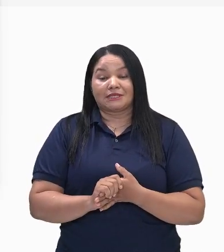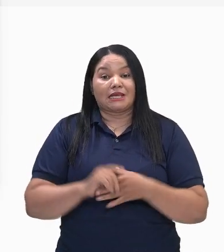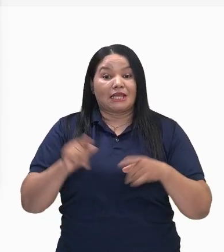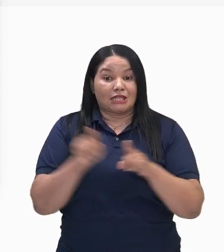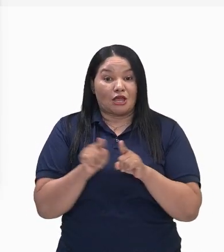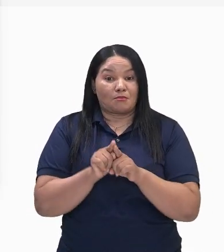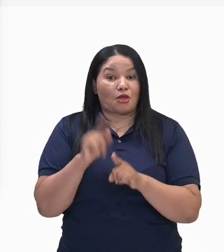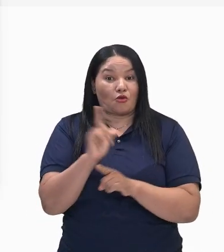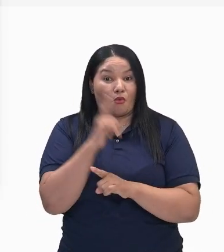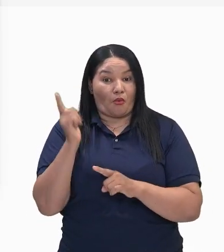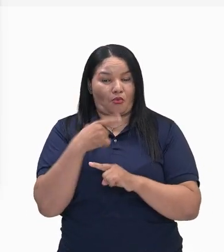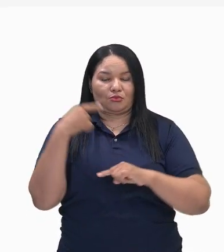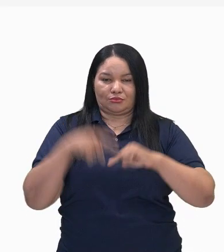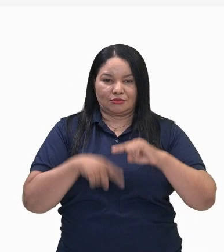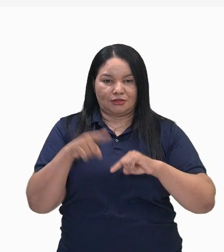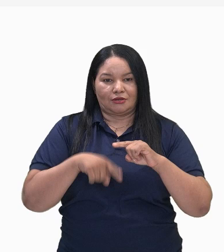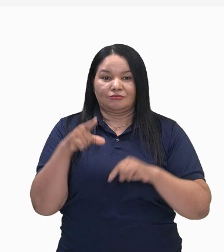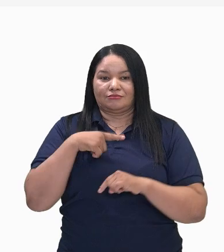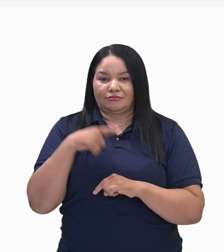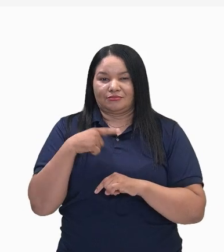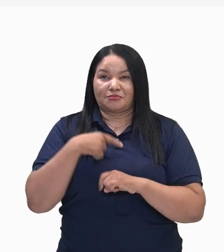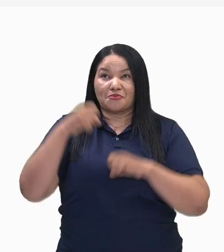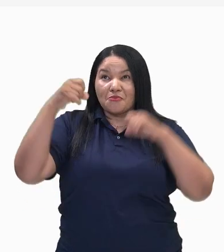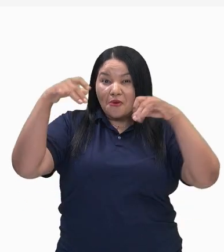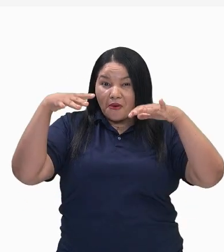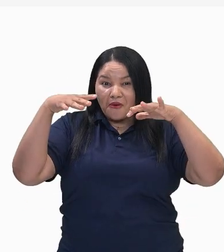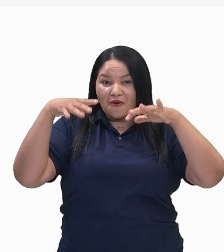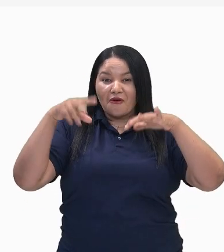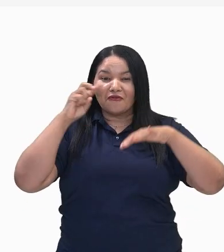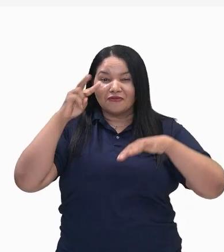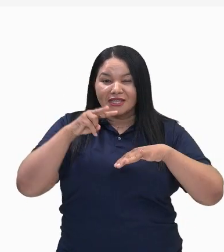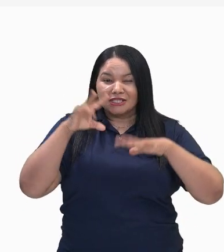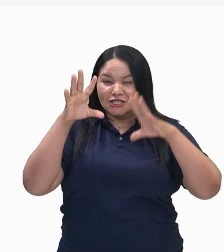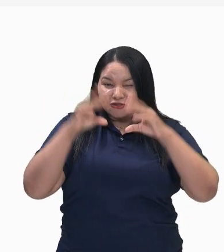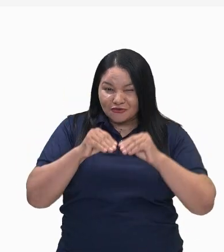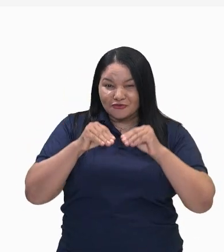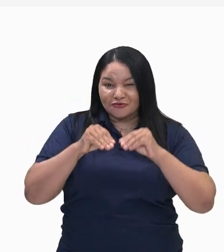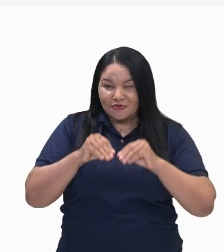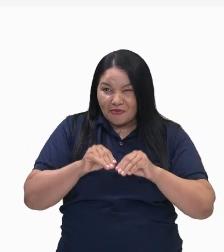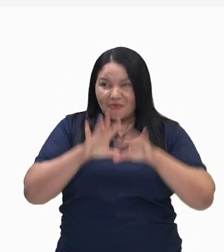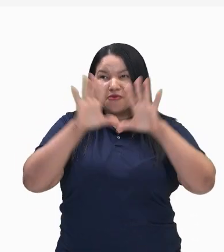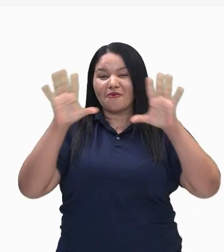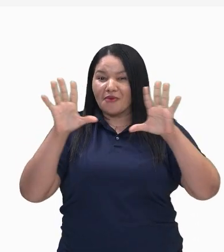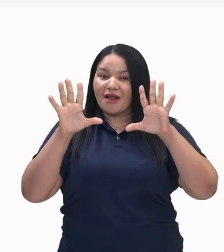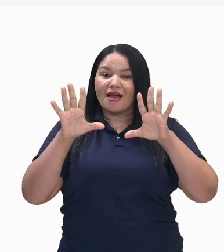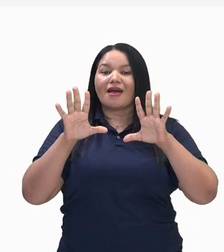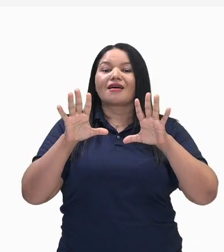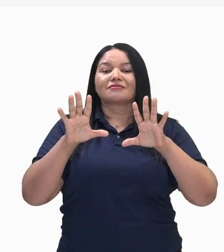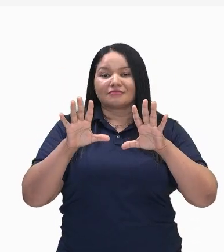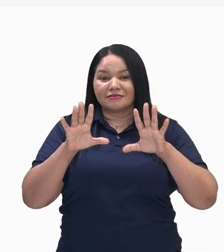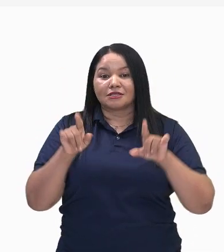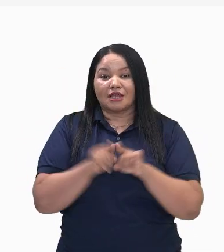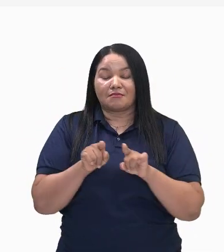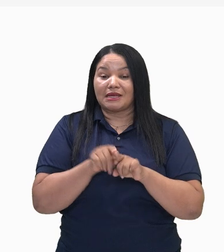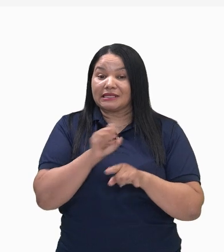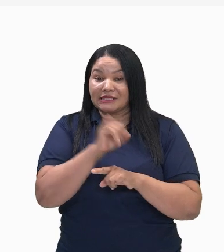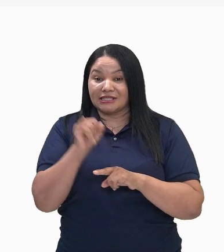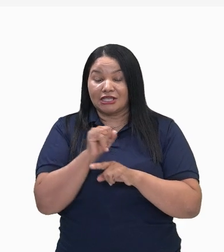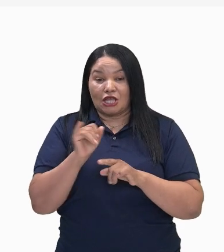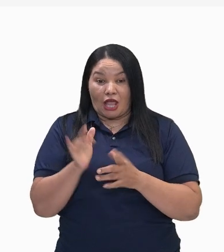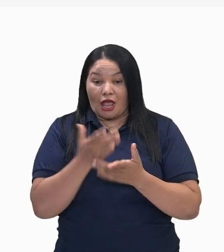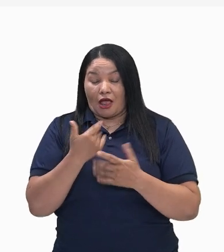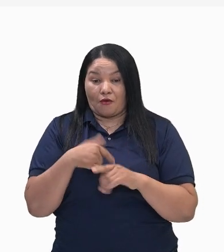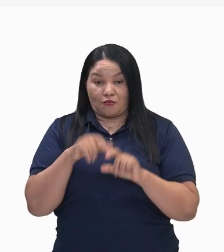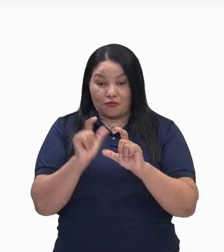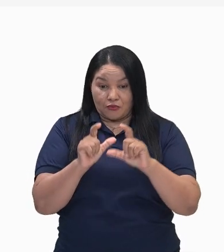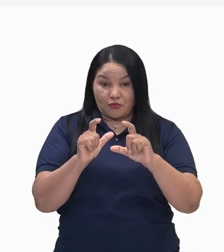temos um outro item que é a iluminação, que vai dizer se está escuro, se está claro, né? Se quer chamar atenção, às vezes ele bota